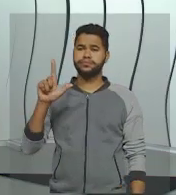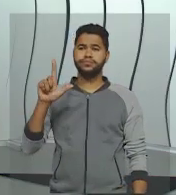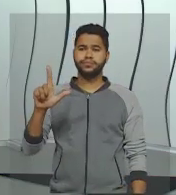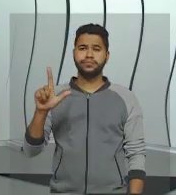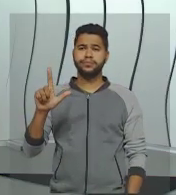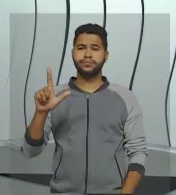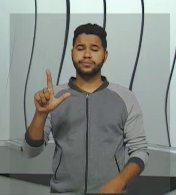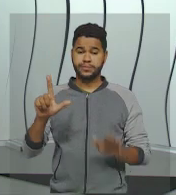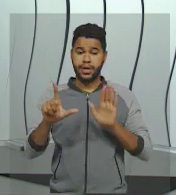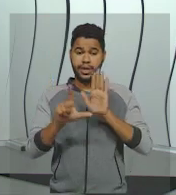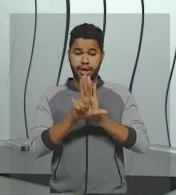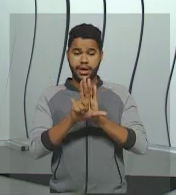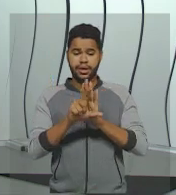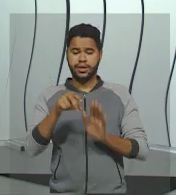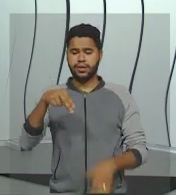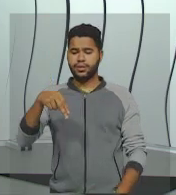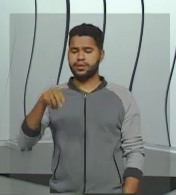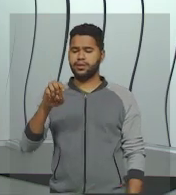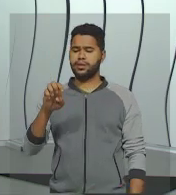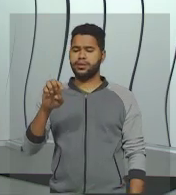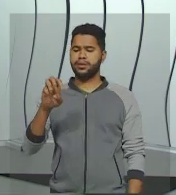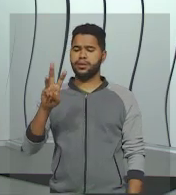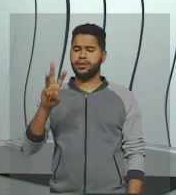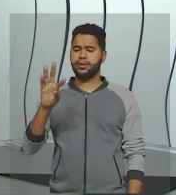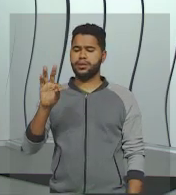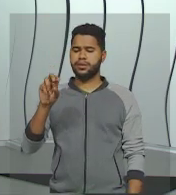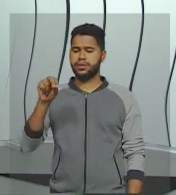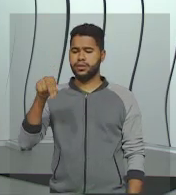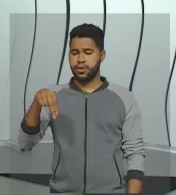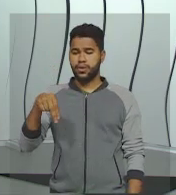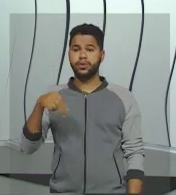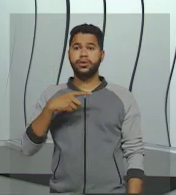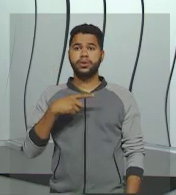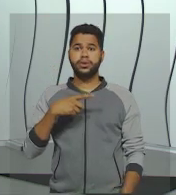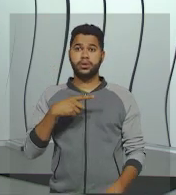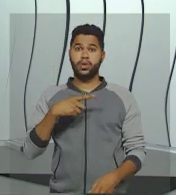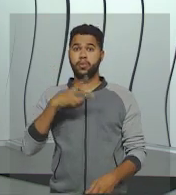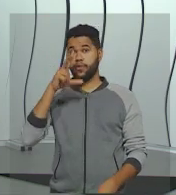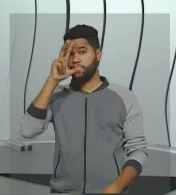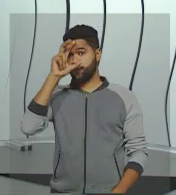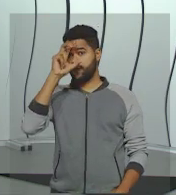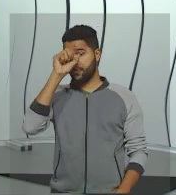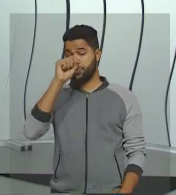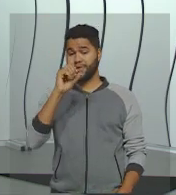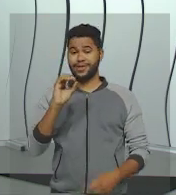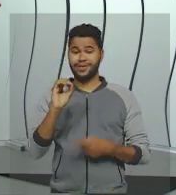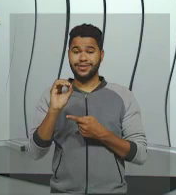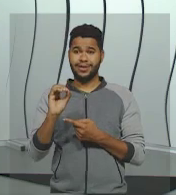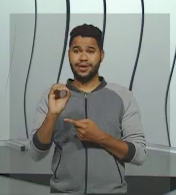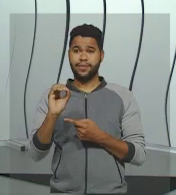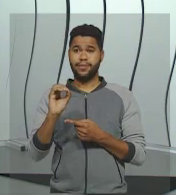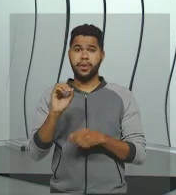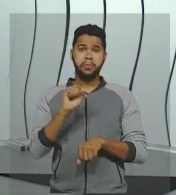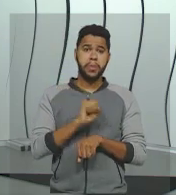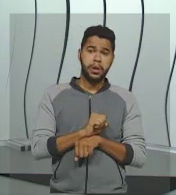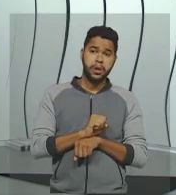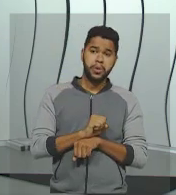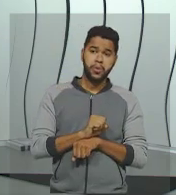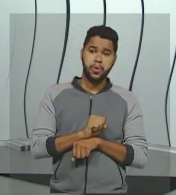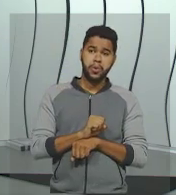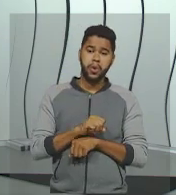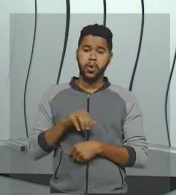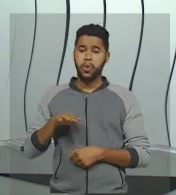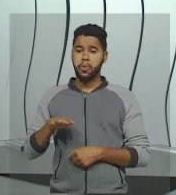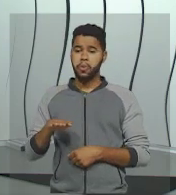sendo violadas. O nosso objeto tem uma força resultante igual a zero, mas não está nem parado e nem